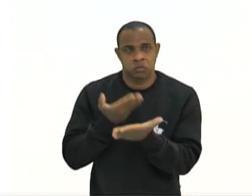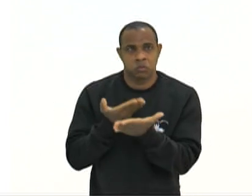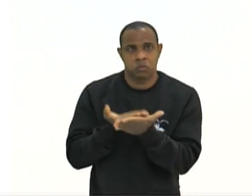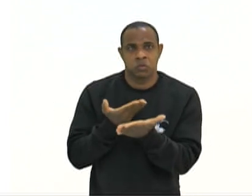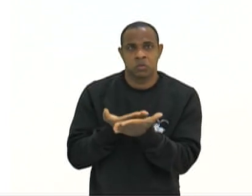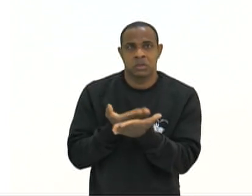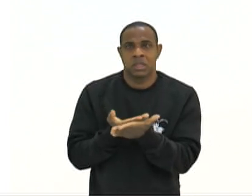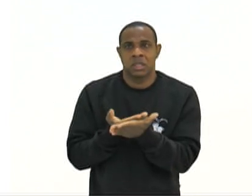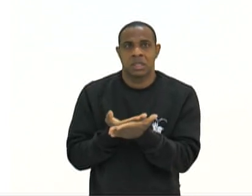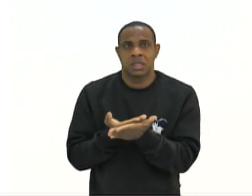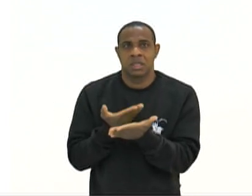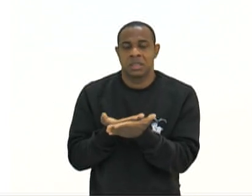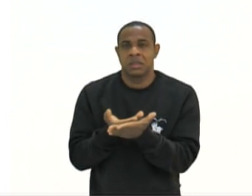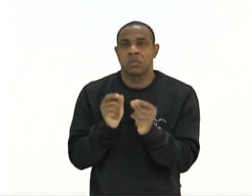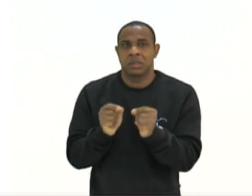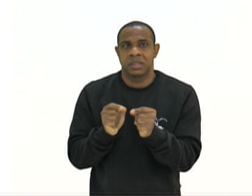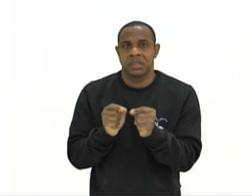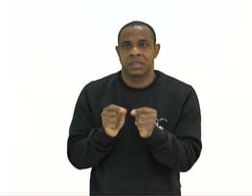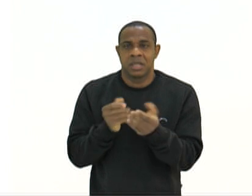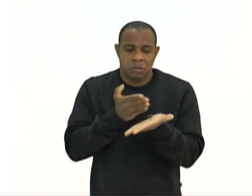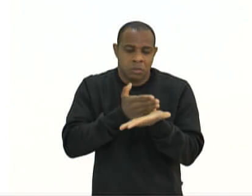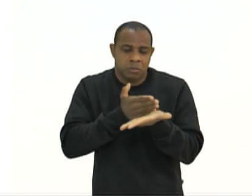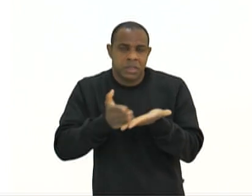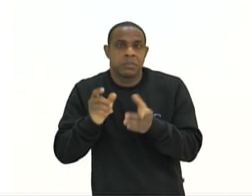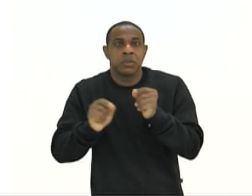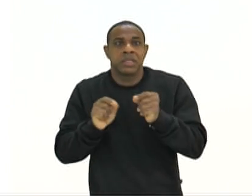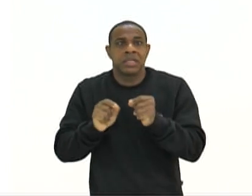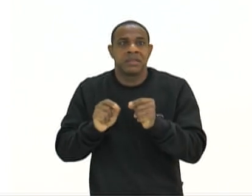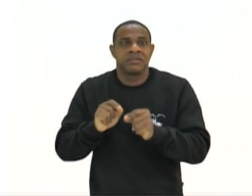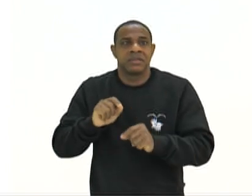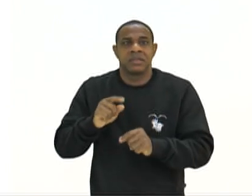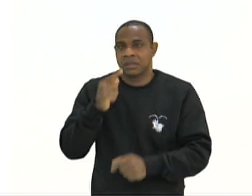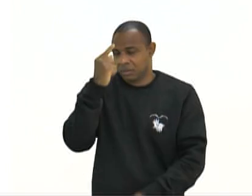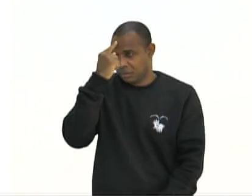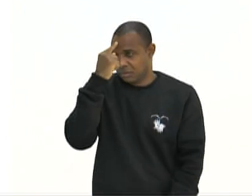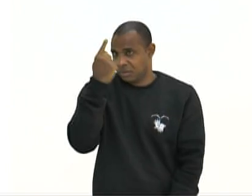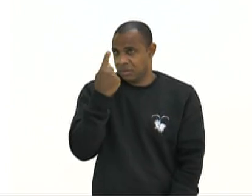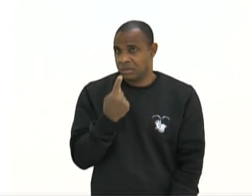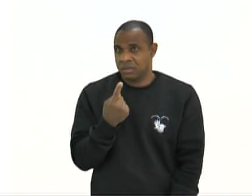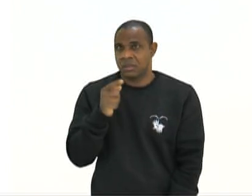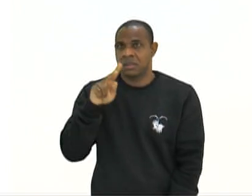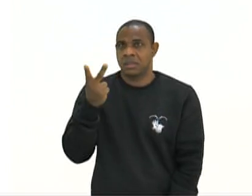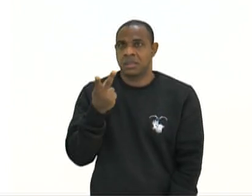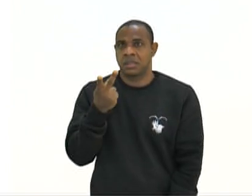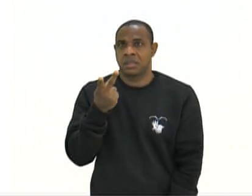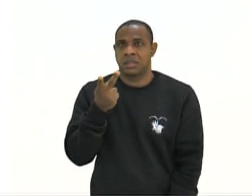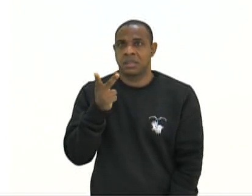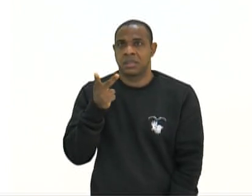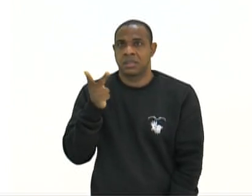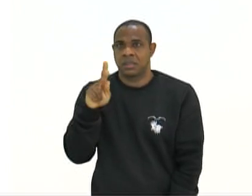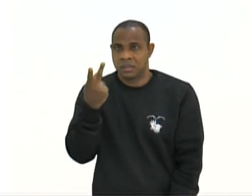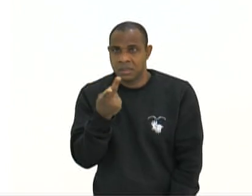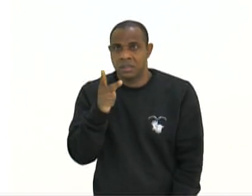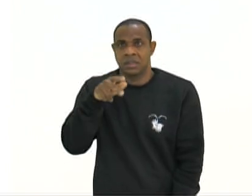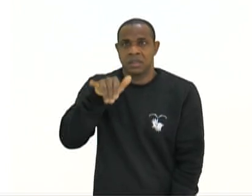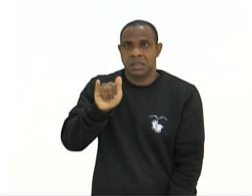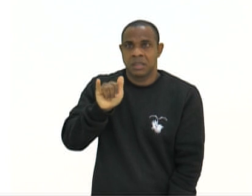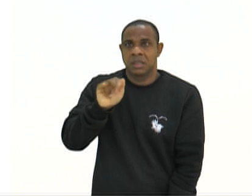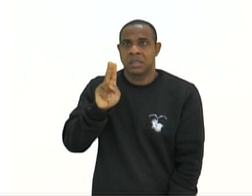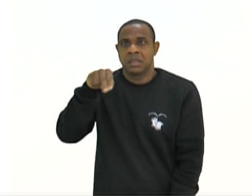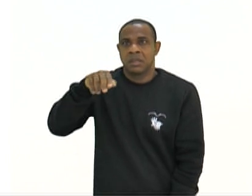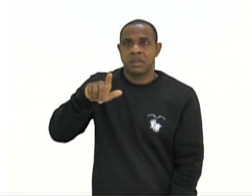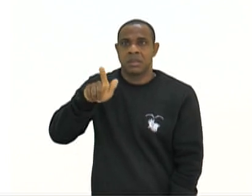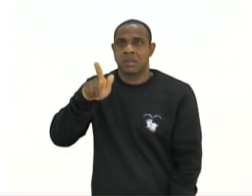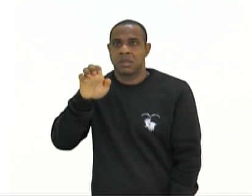estudar através do princípio de Huygens. A primeira das opções ali, ondas sonoras. A segunda das opções,